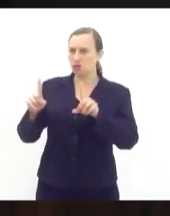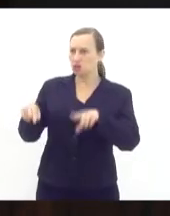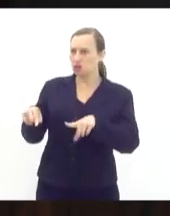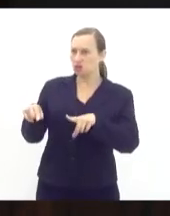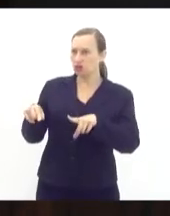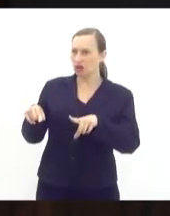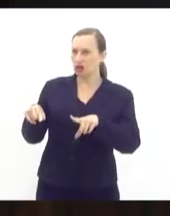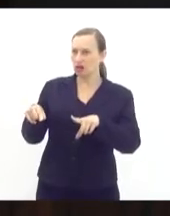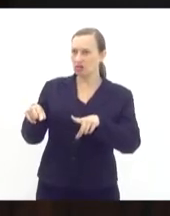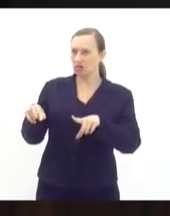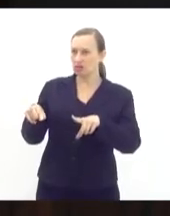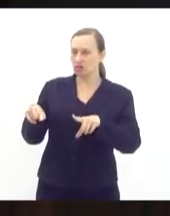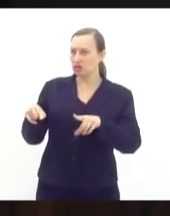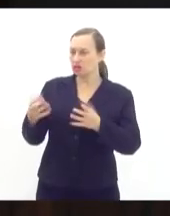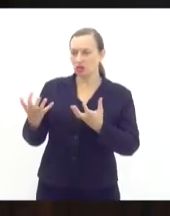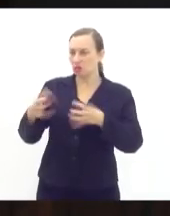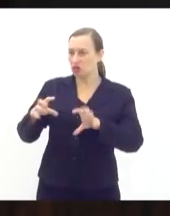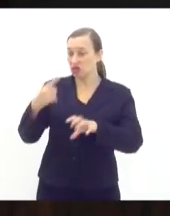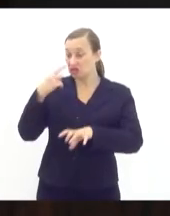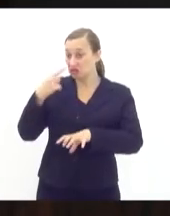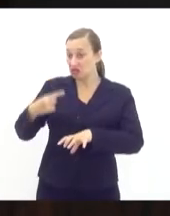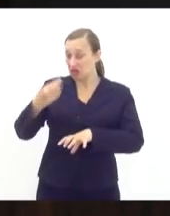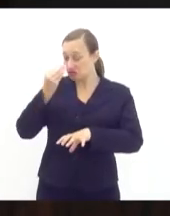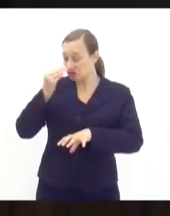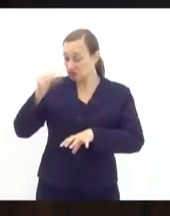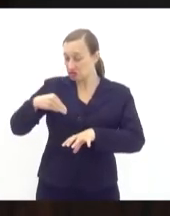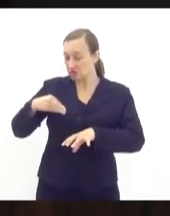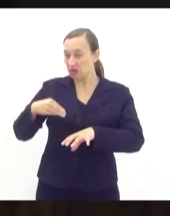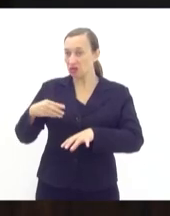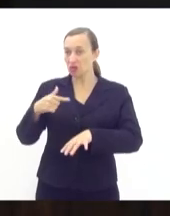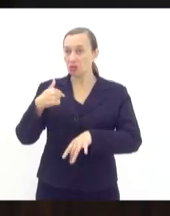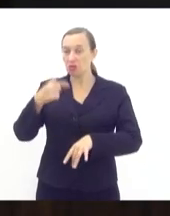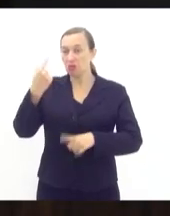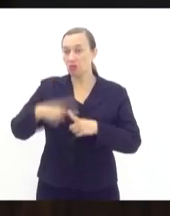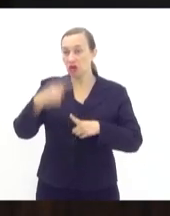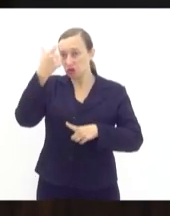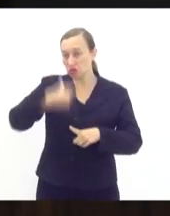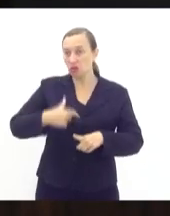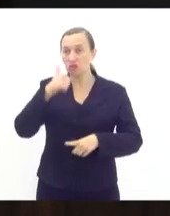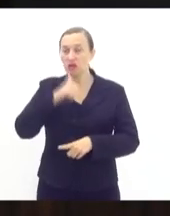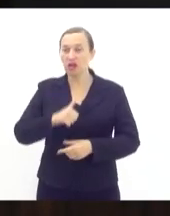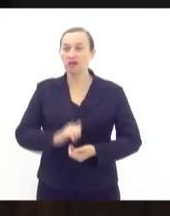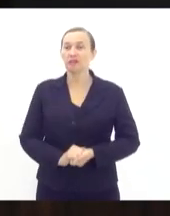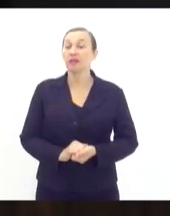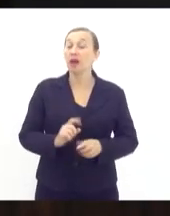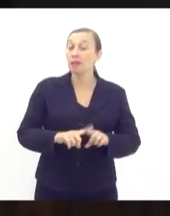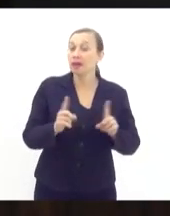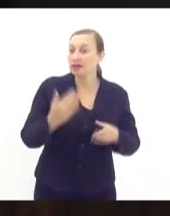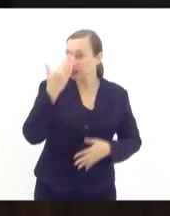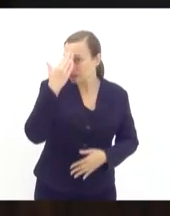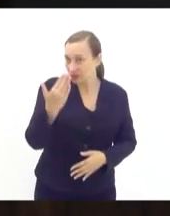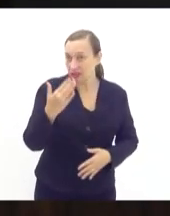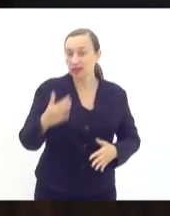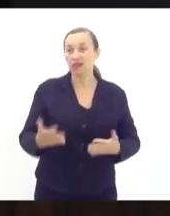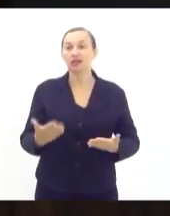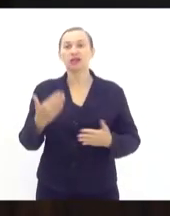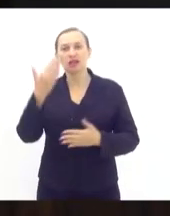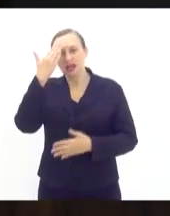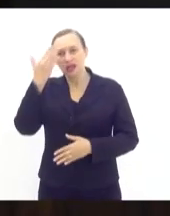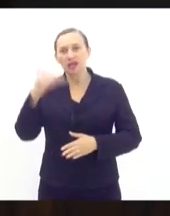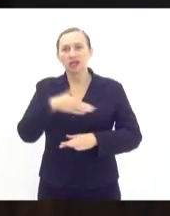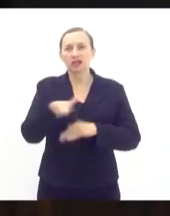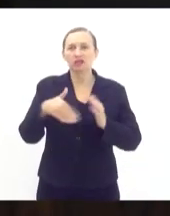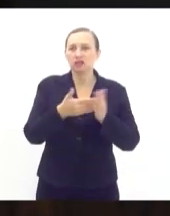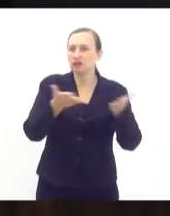perder tempo de olhar mais fácil dizer aqui não cabe uma mulher foi sobre isso mas muito obrigada agradeço a todas as